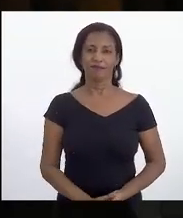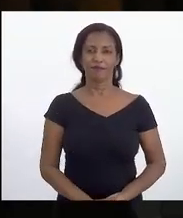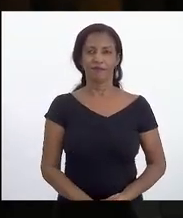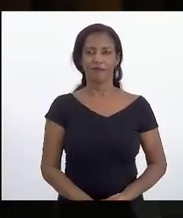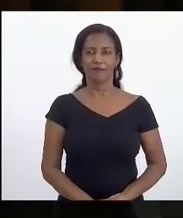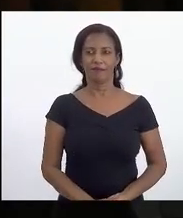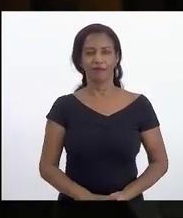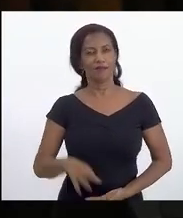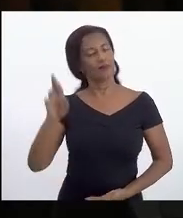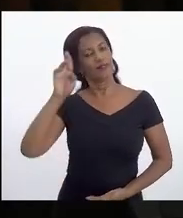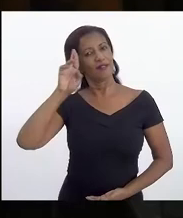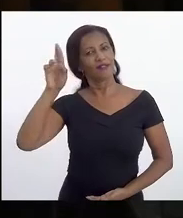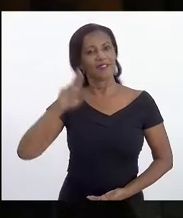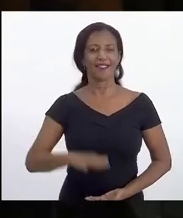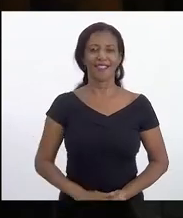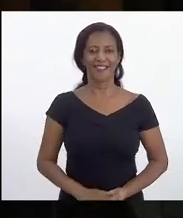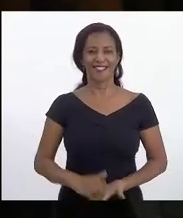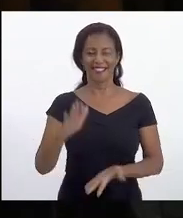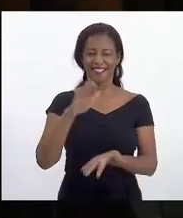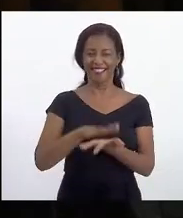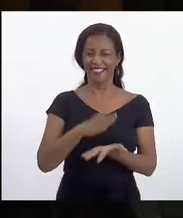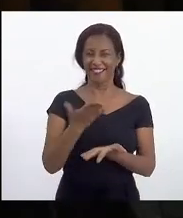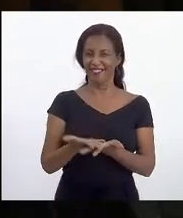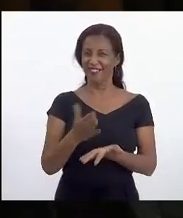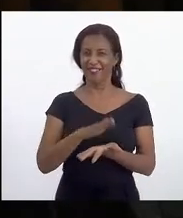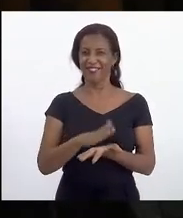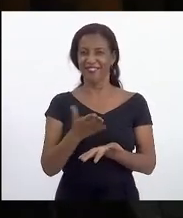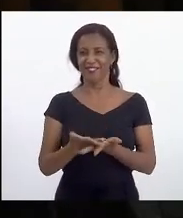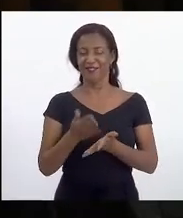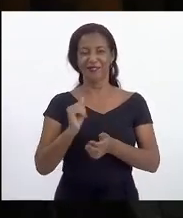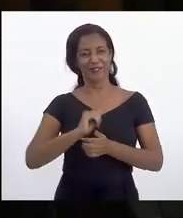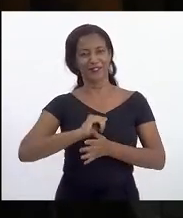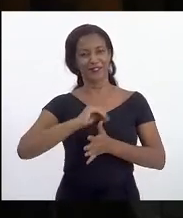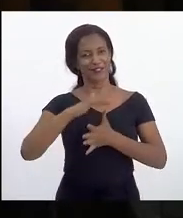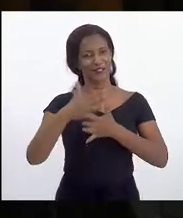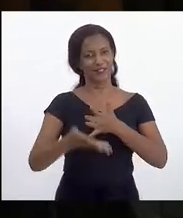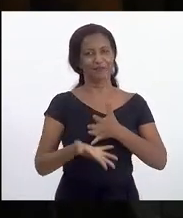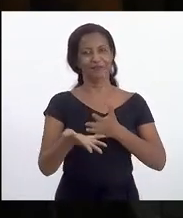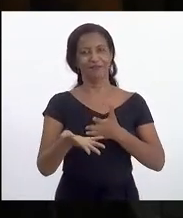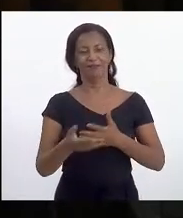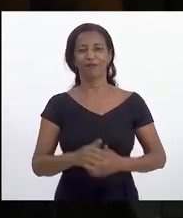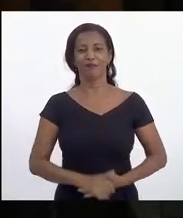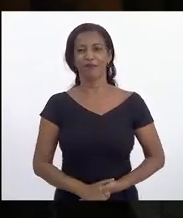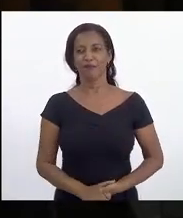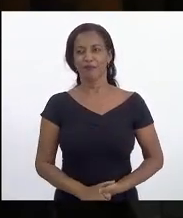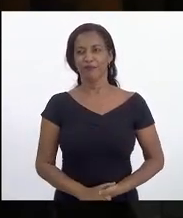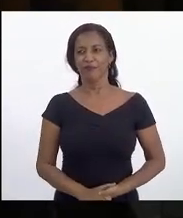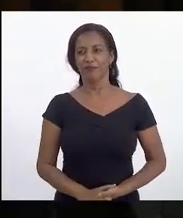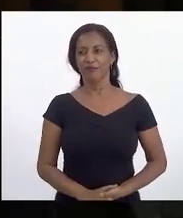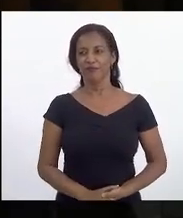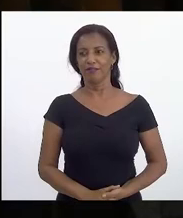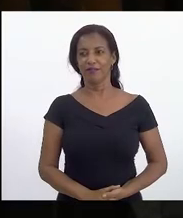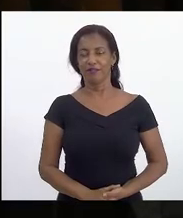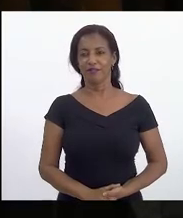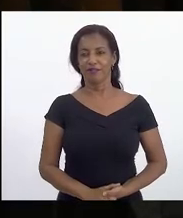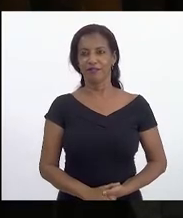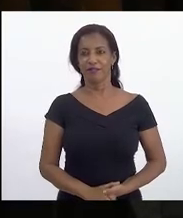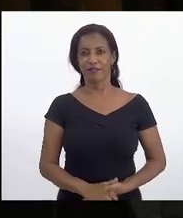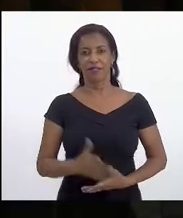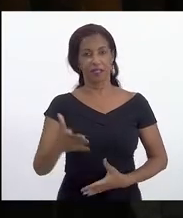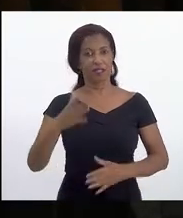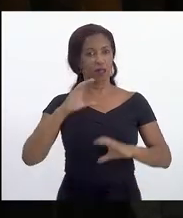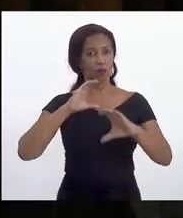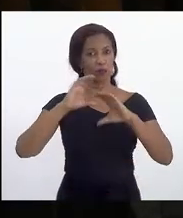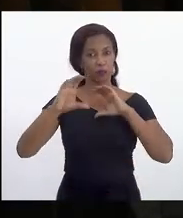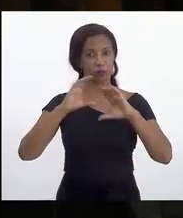e chora intérprete da linguagem de libra que leva